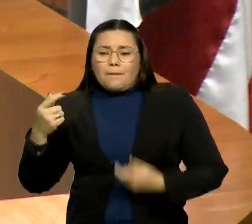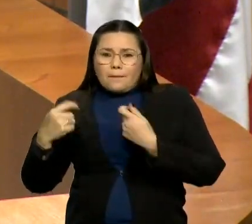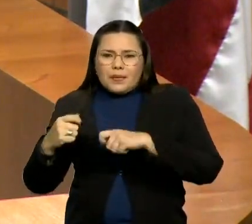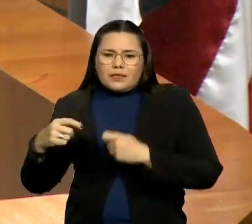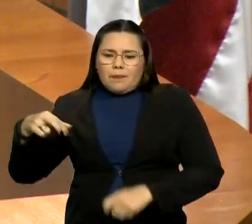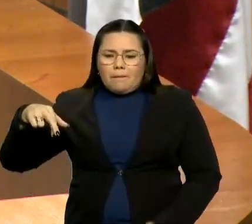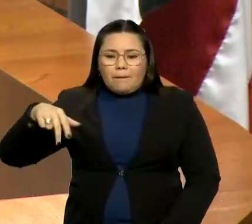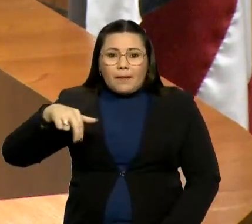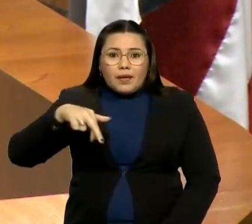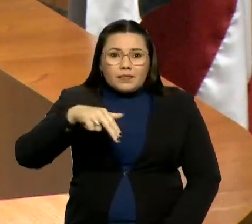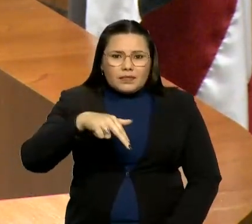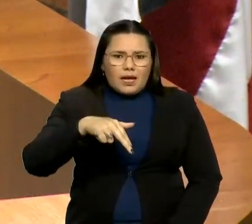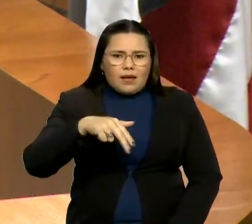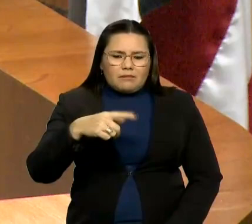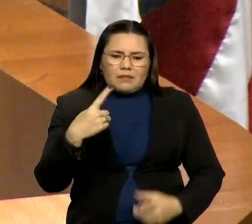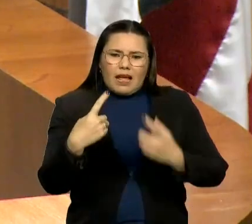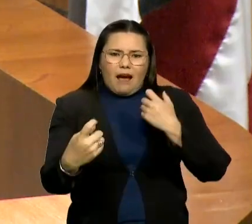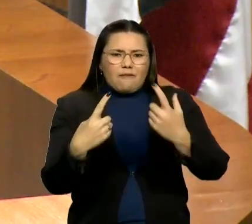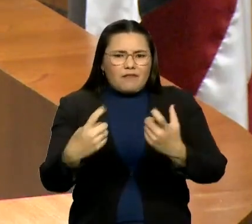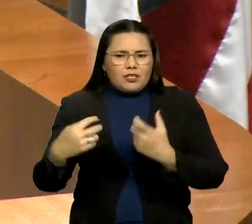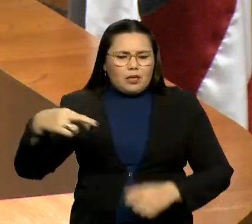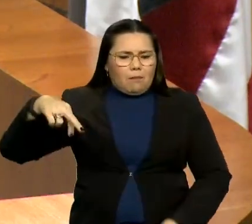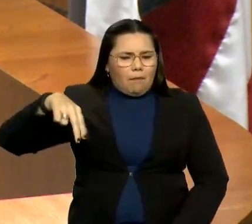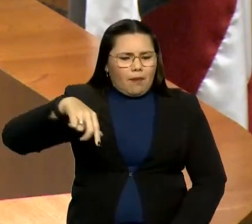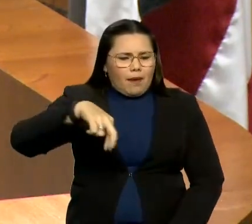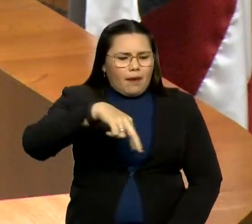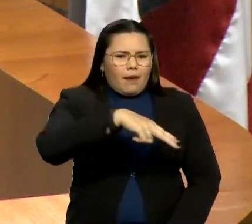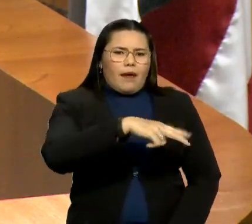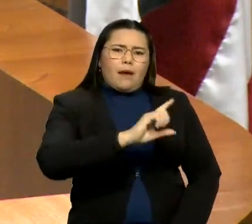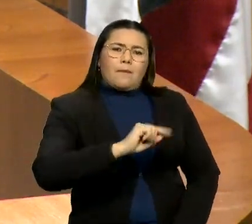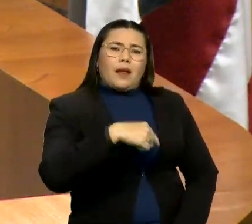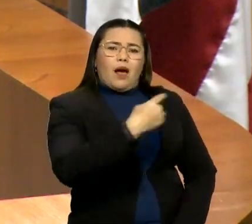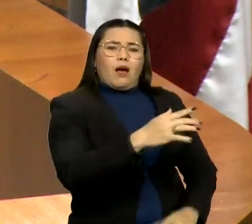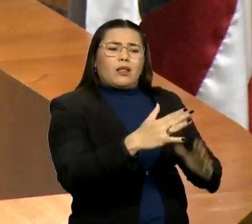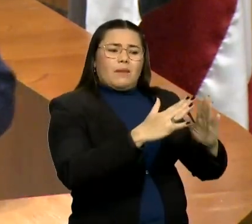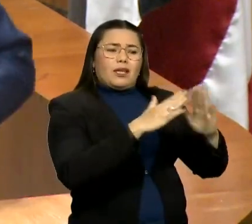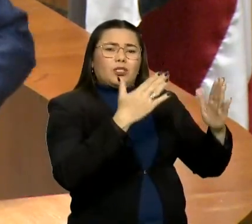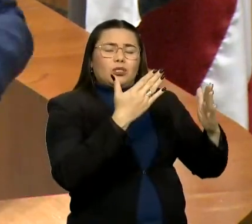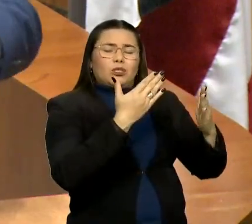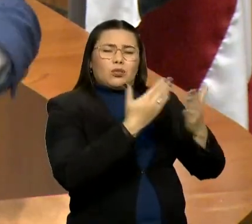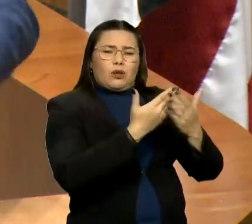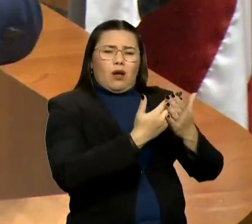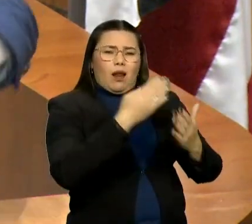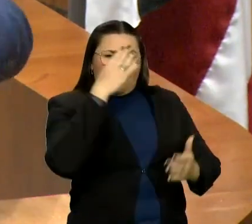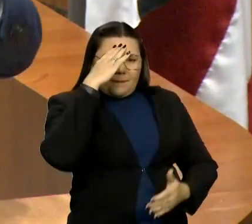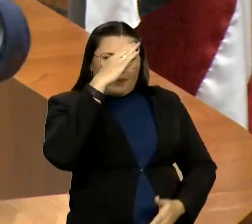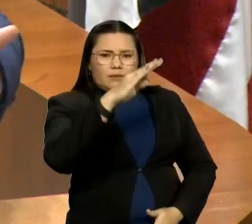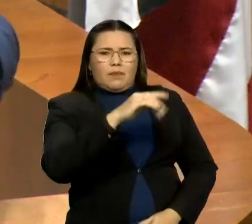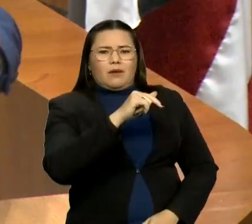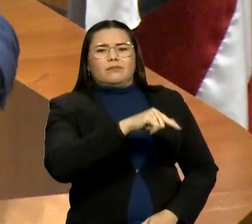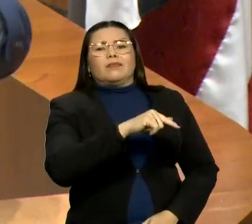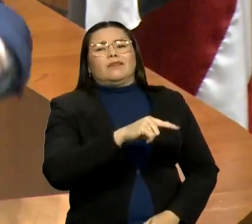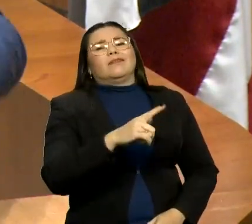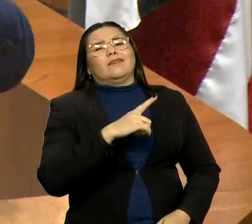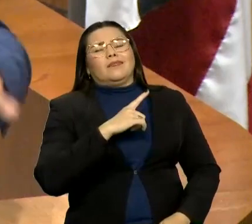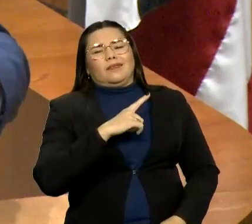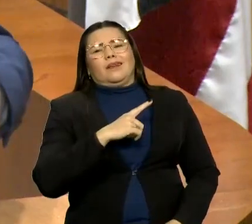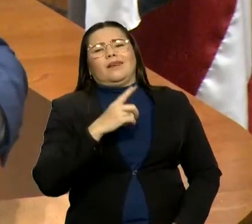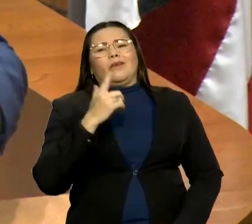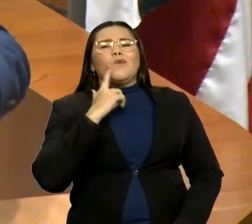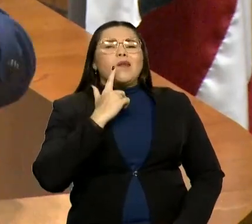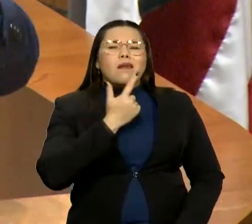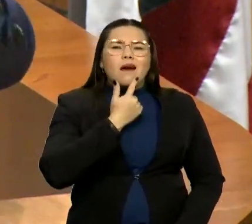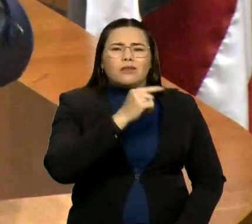nas escolas. E na cidade da Raposa recebemos muitas denúncias. E a partir de agora, vamos começar a fiscalizar